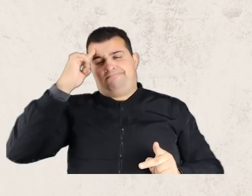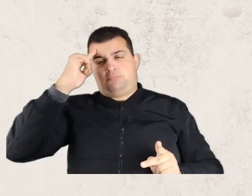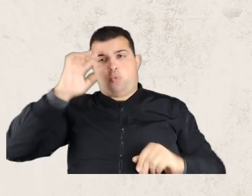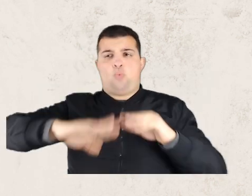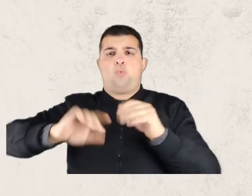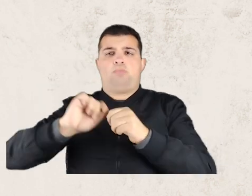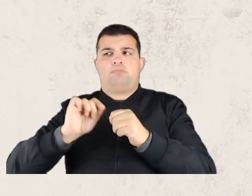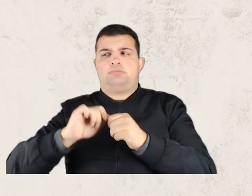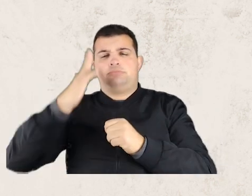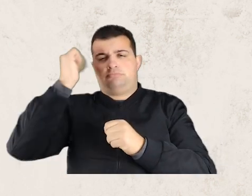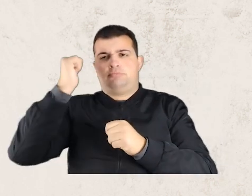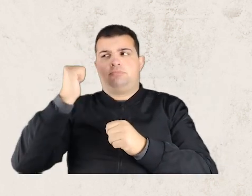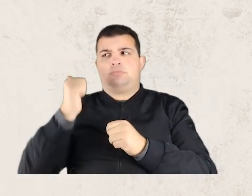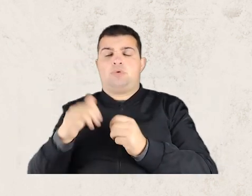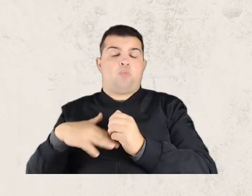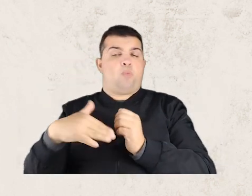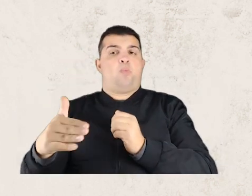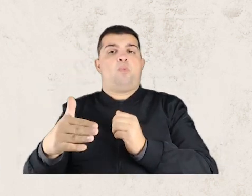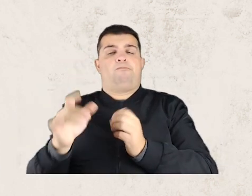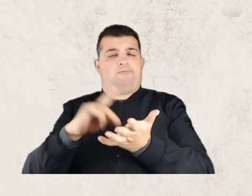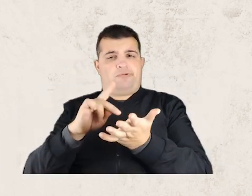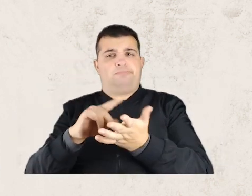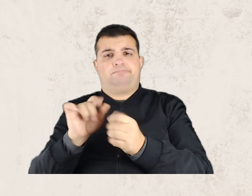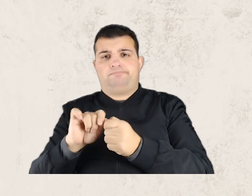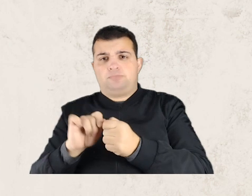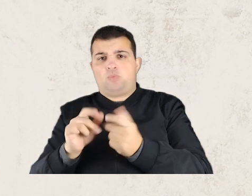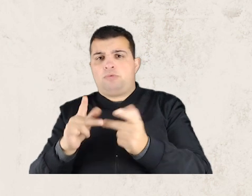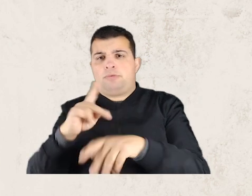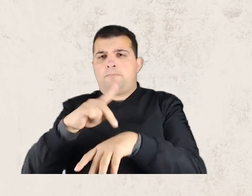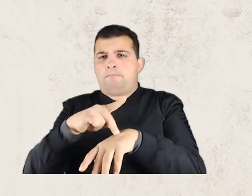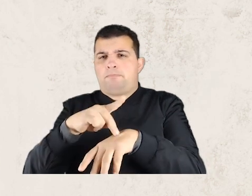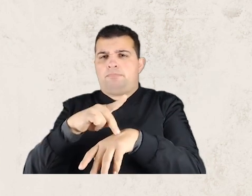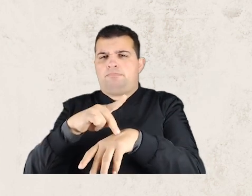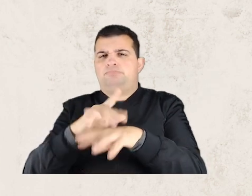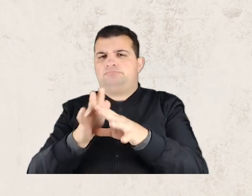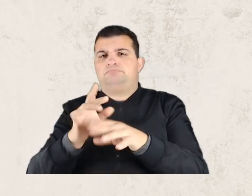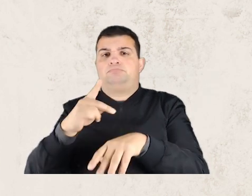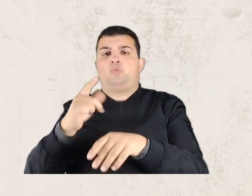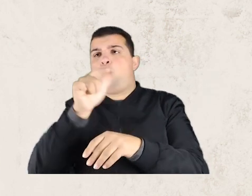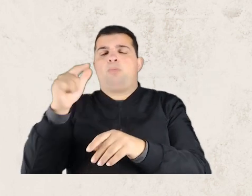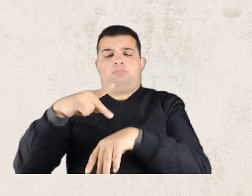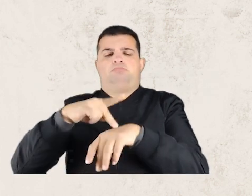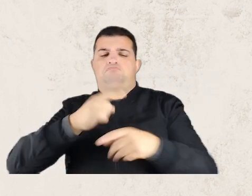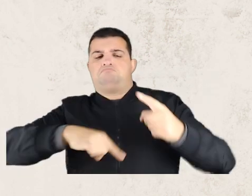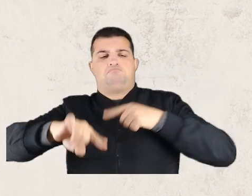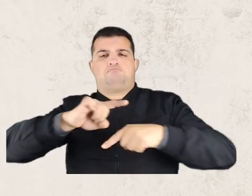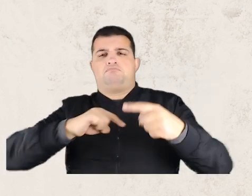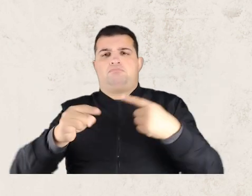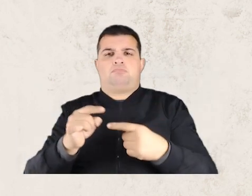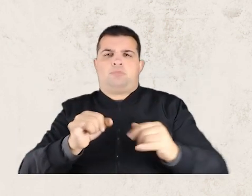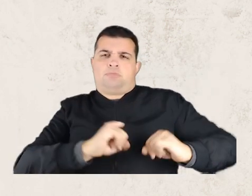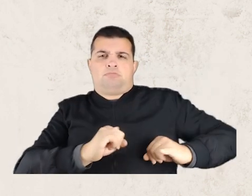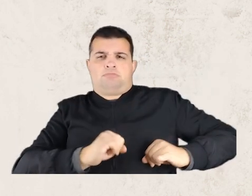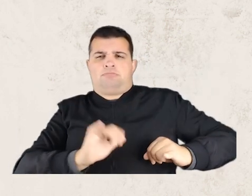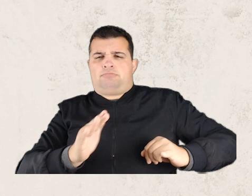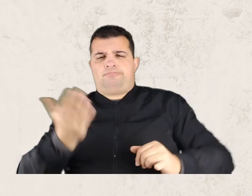questionamento da importação, né, dessas teorias e análises de realidade para pensar na